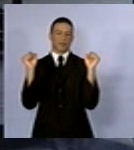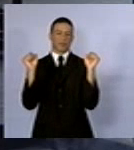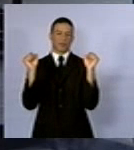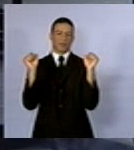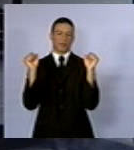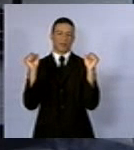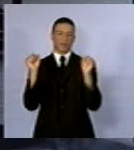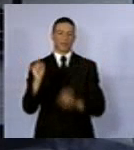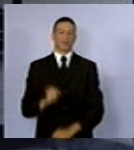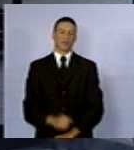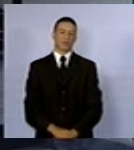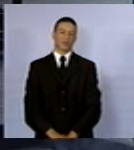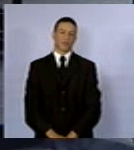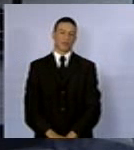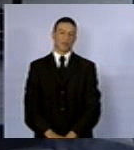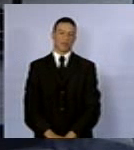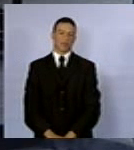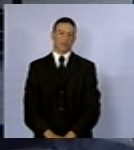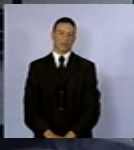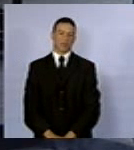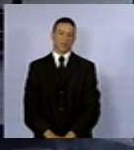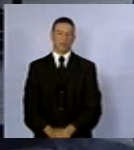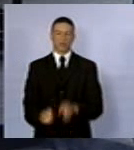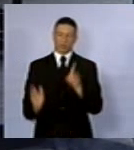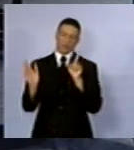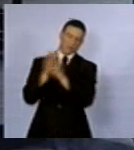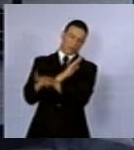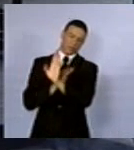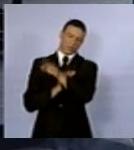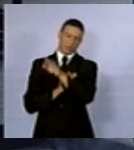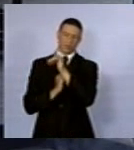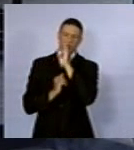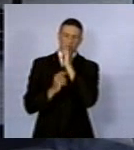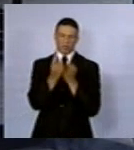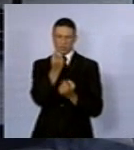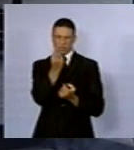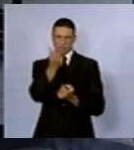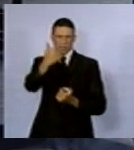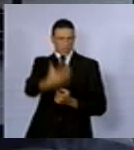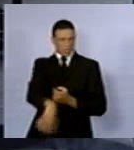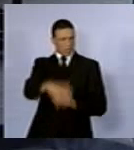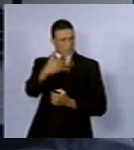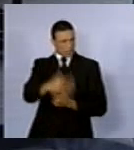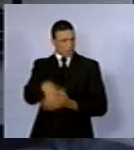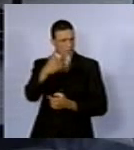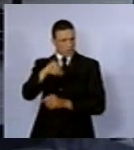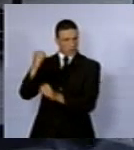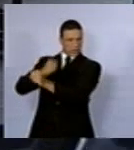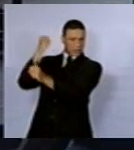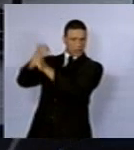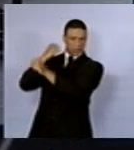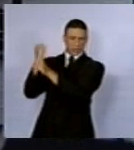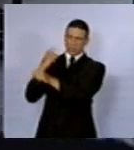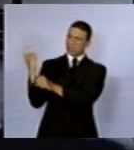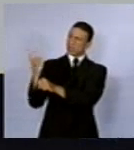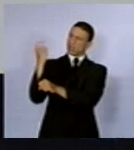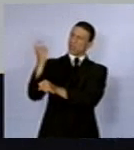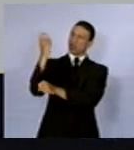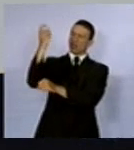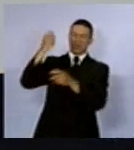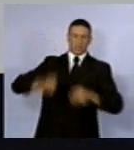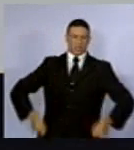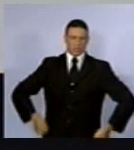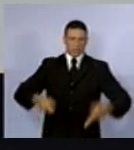O expositor se manifestou dizendo que teria um custo elevadíssimo essa alteamento